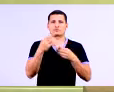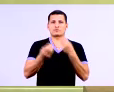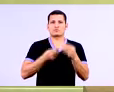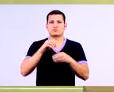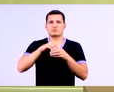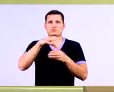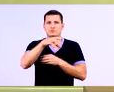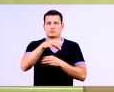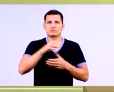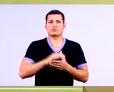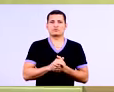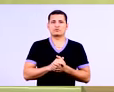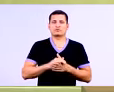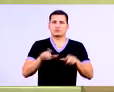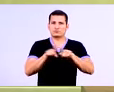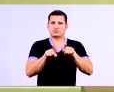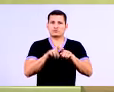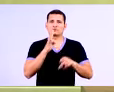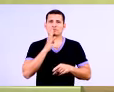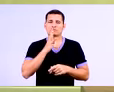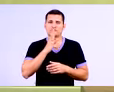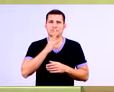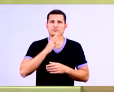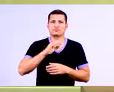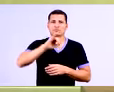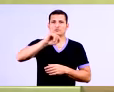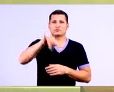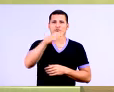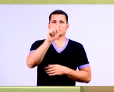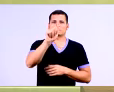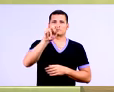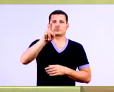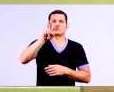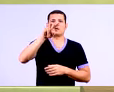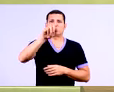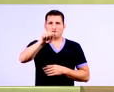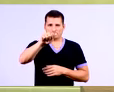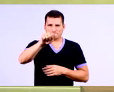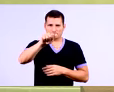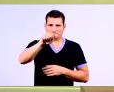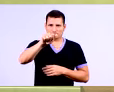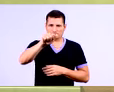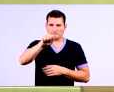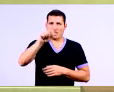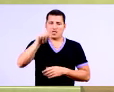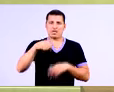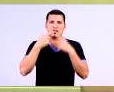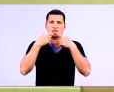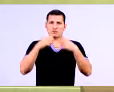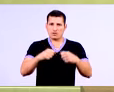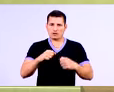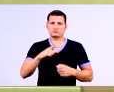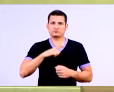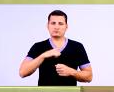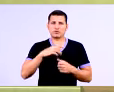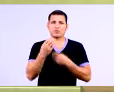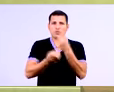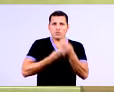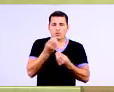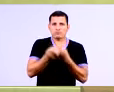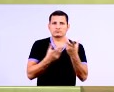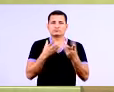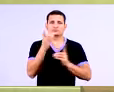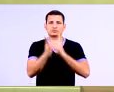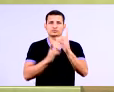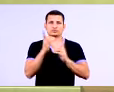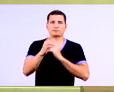conteúdo. E a gente vai conhecer também o JavaScript, que também é uma linguagem, né, que permite dar esse dinamismo, né, fazer